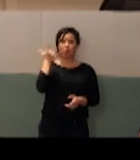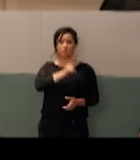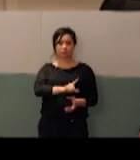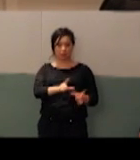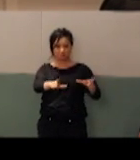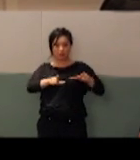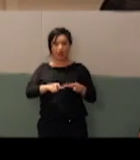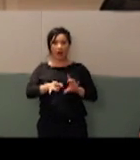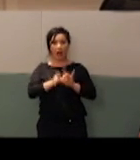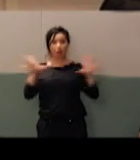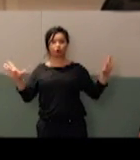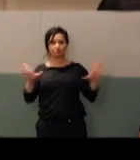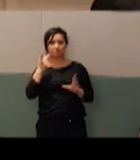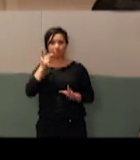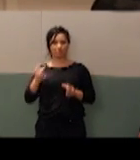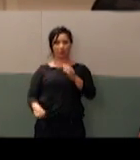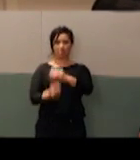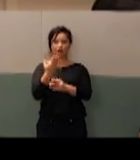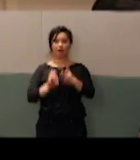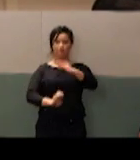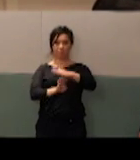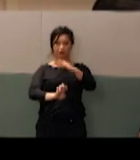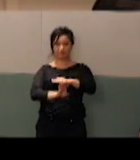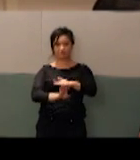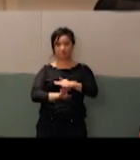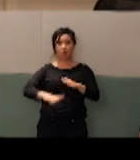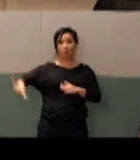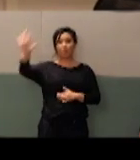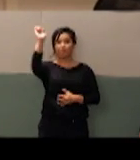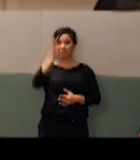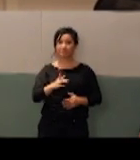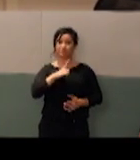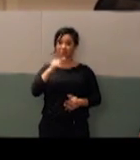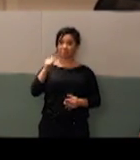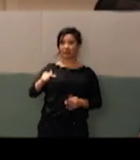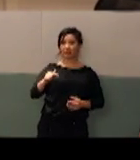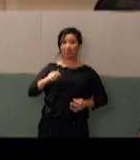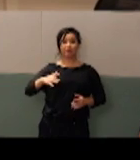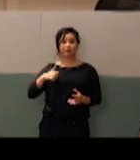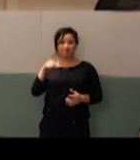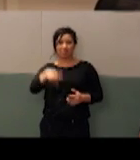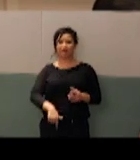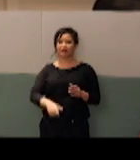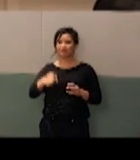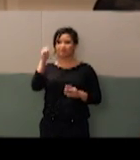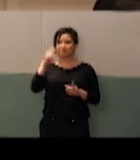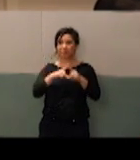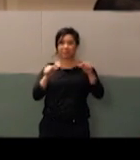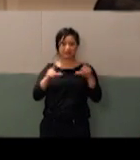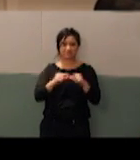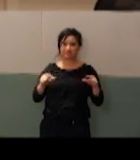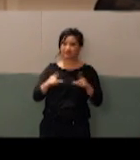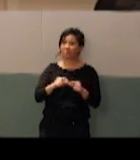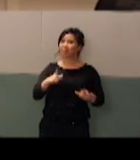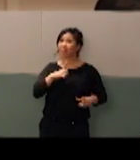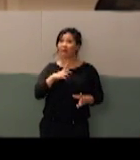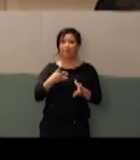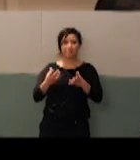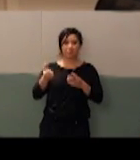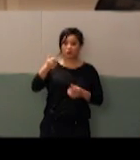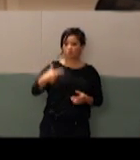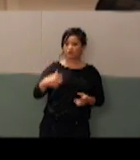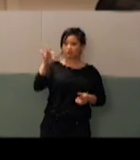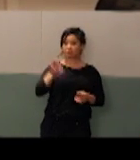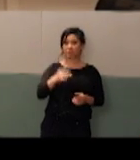o desemprego no Brasil está em 7%, no Distrito Federal está em 12%. E grande parte é em função dessa imensa burocracia que temos no